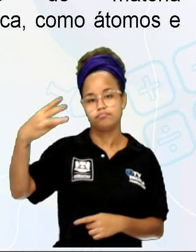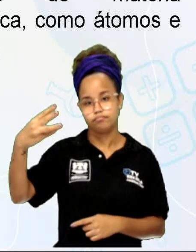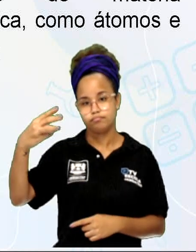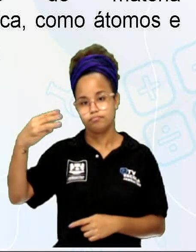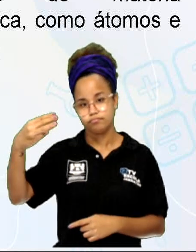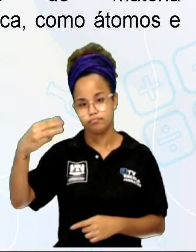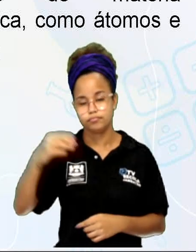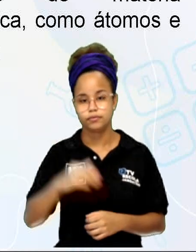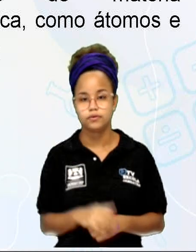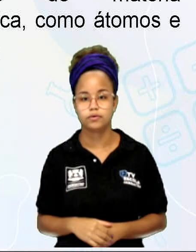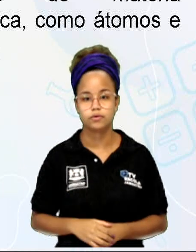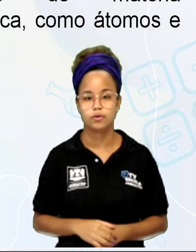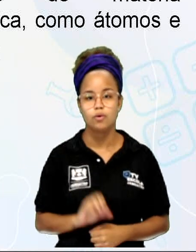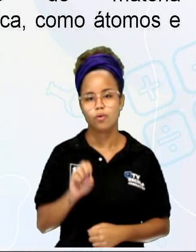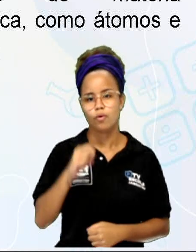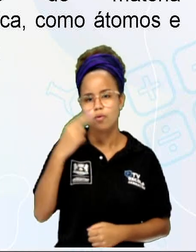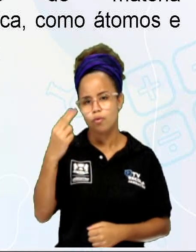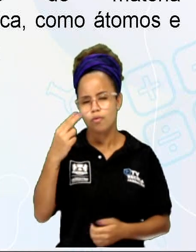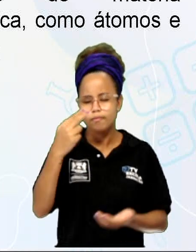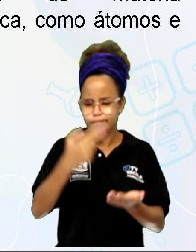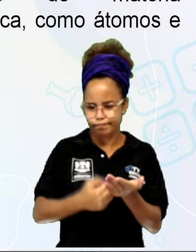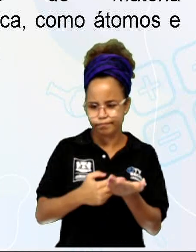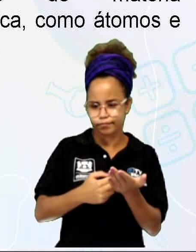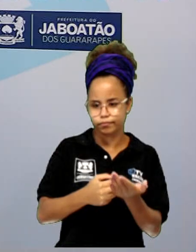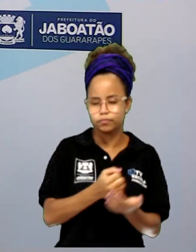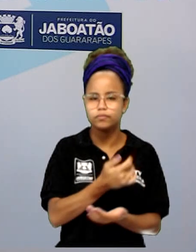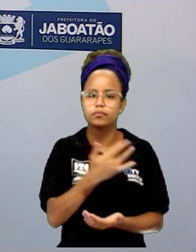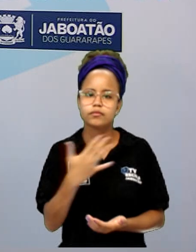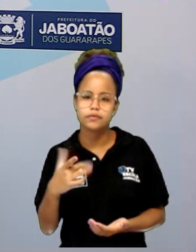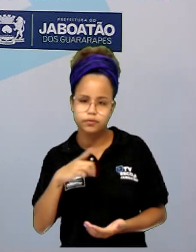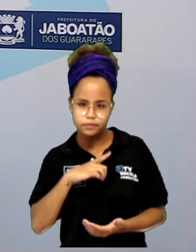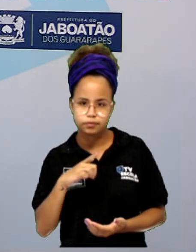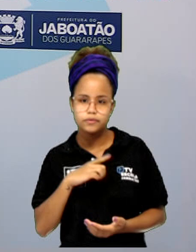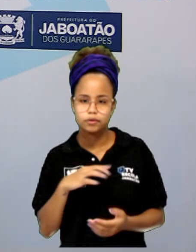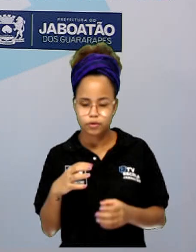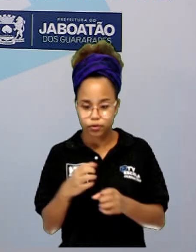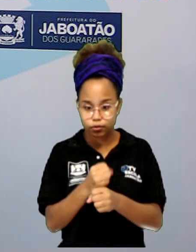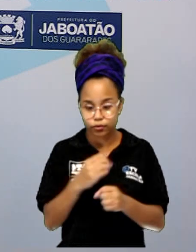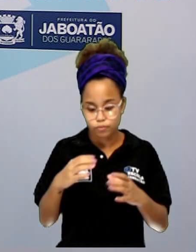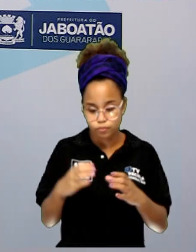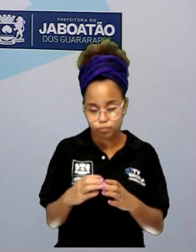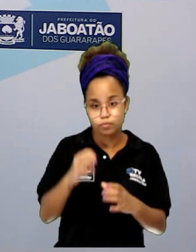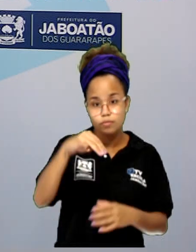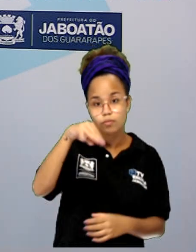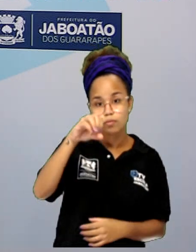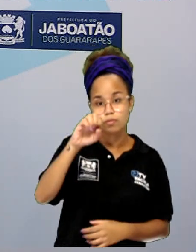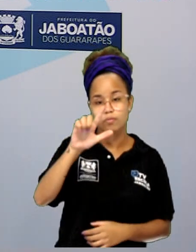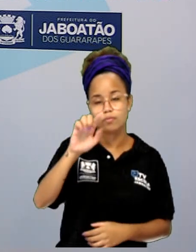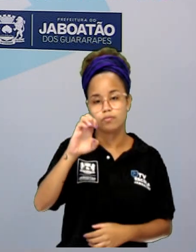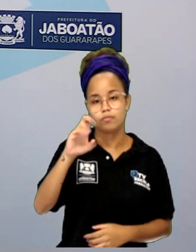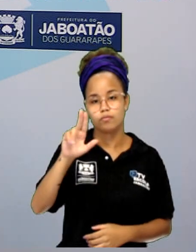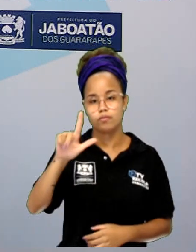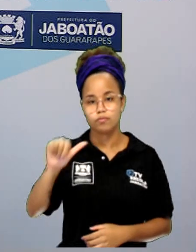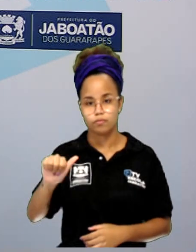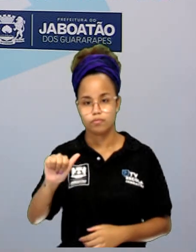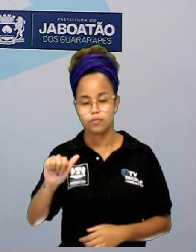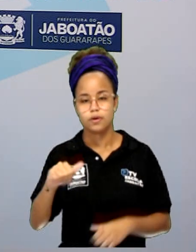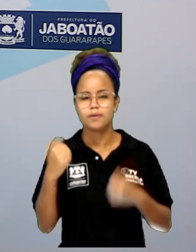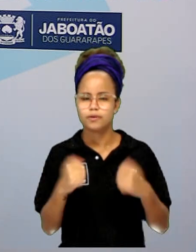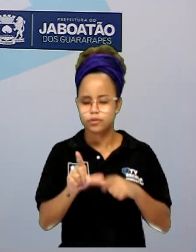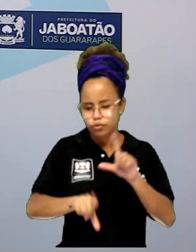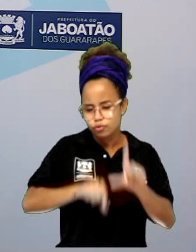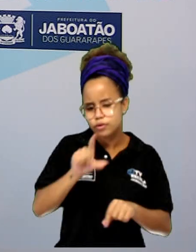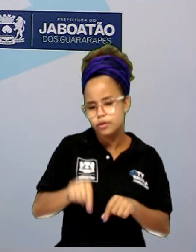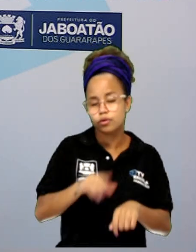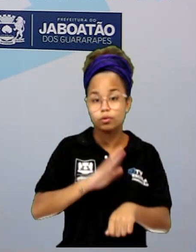a mesma quantidade de moléculas. Você vai escolher na hora o que é que você vai usar, se é uma quantidade de átomos